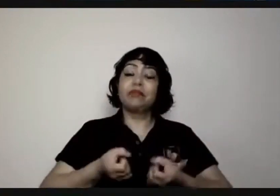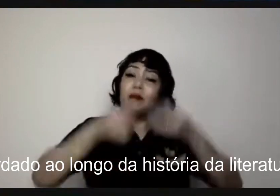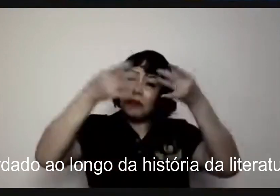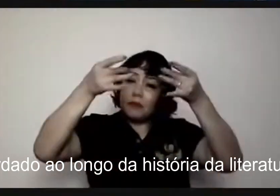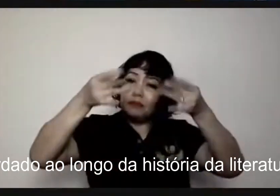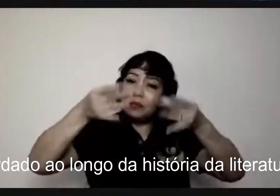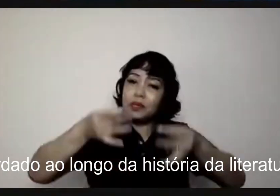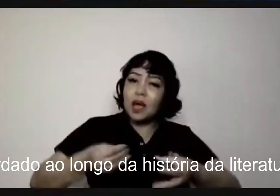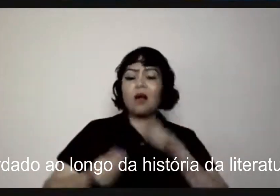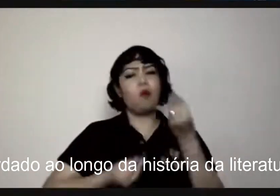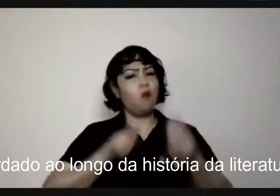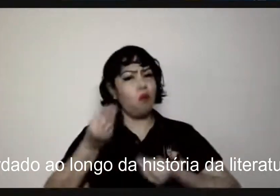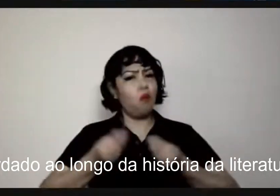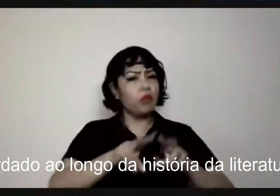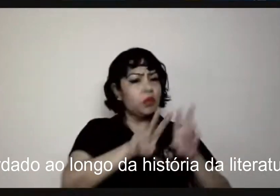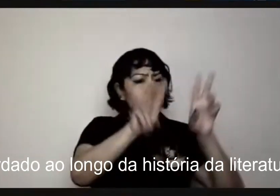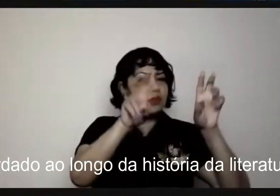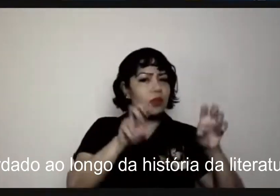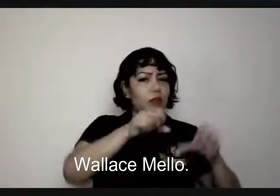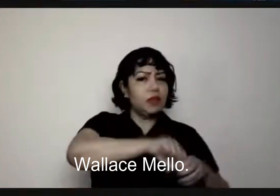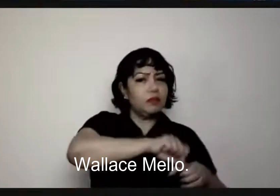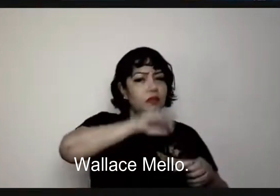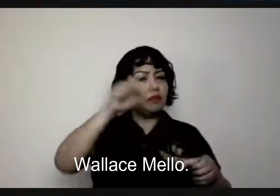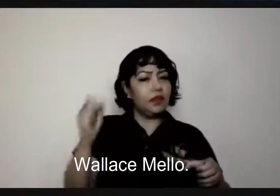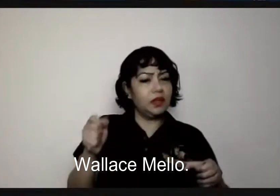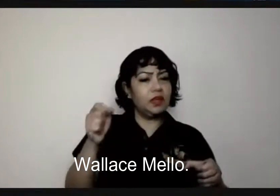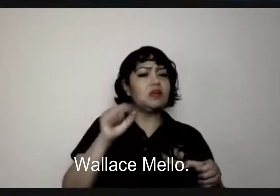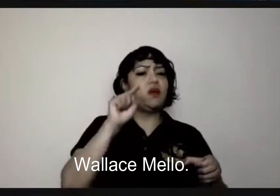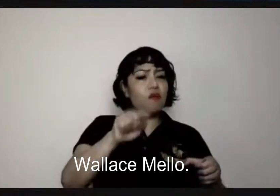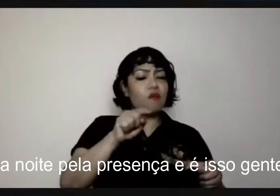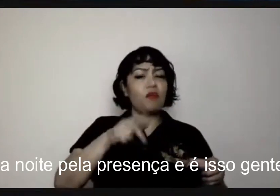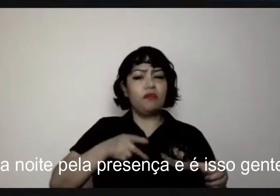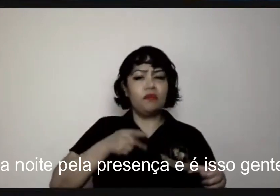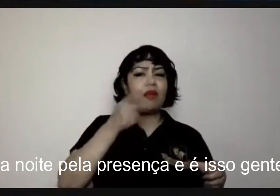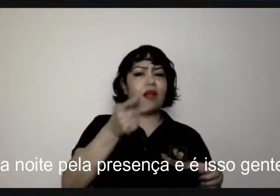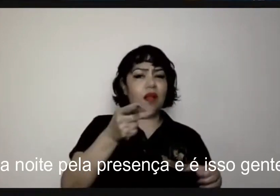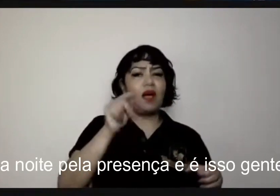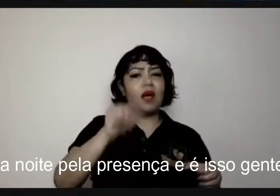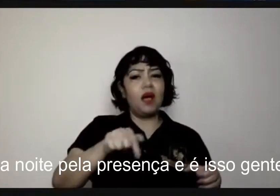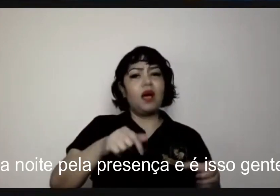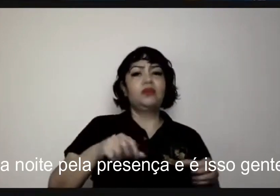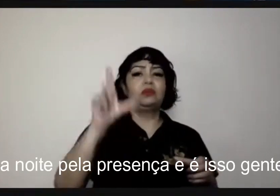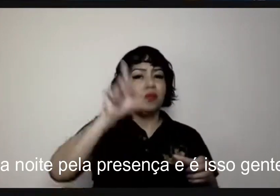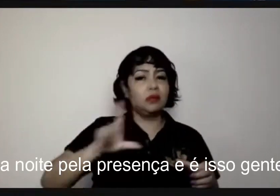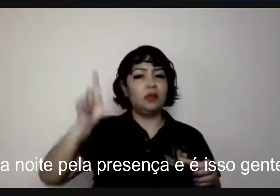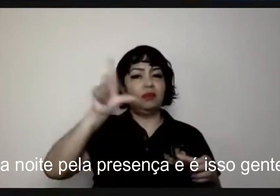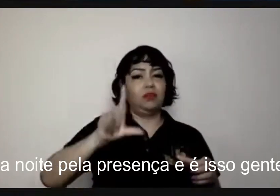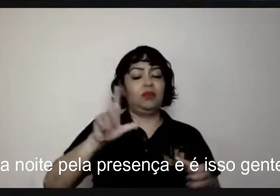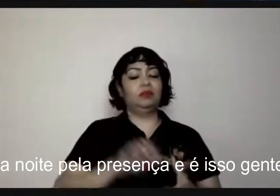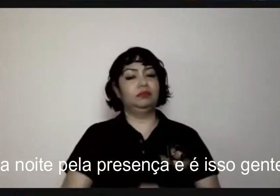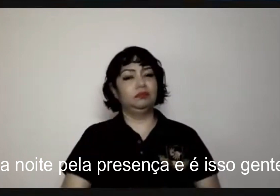foi abordado ao longo da história da literatura. O Wallace Mello, boa noite. Obrigado pela